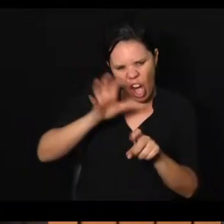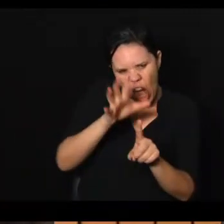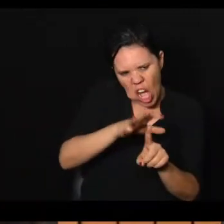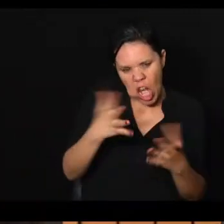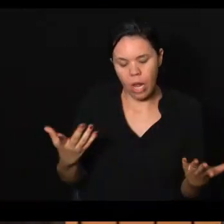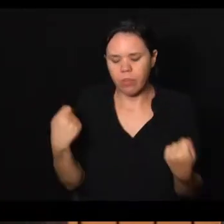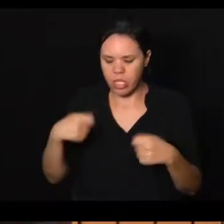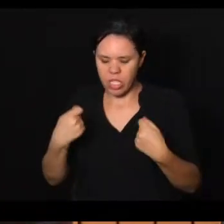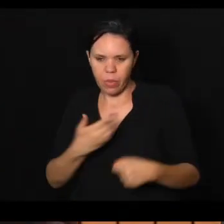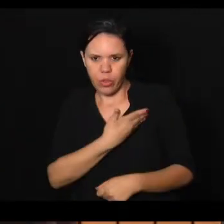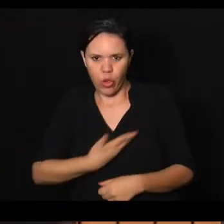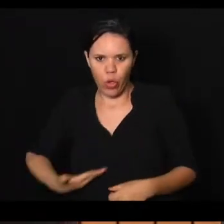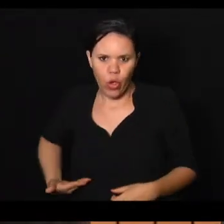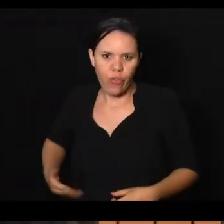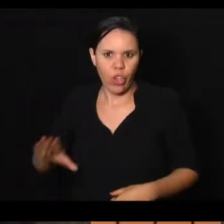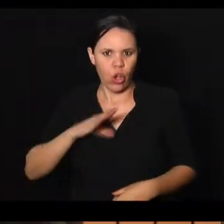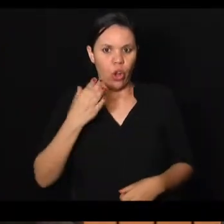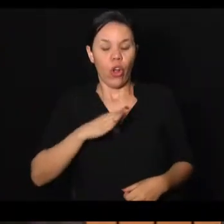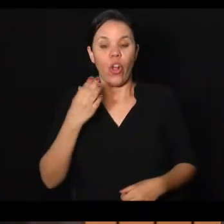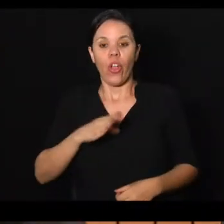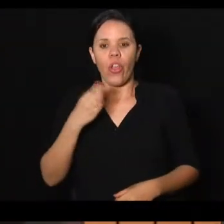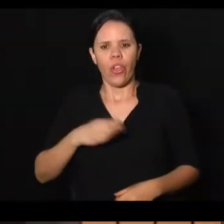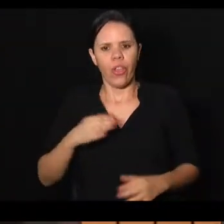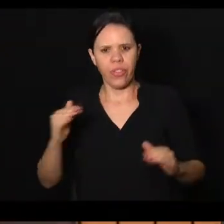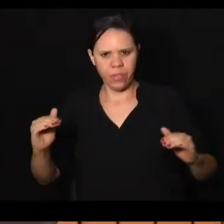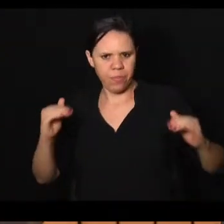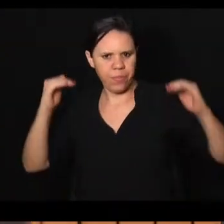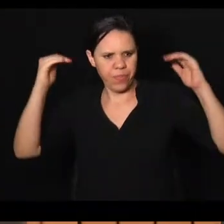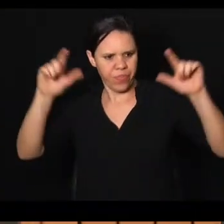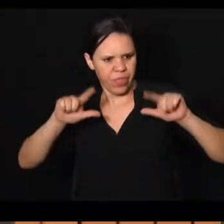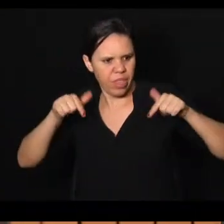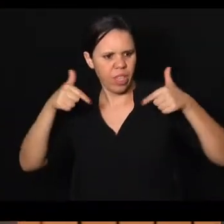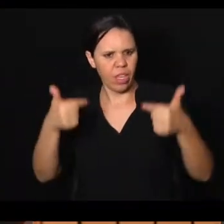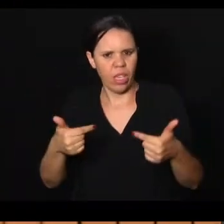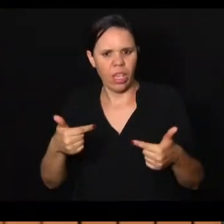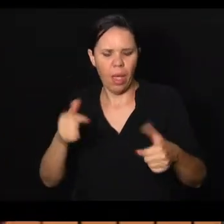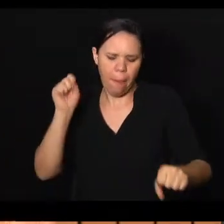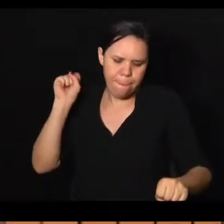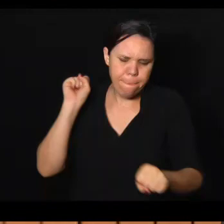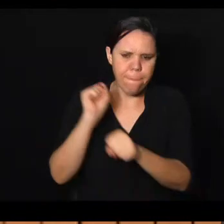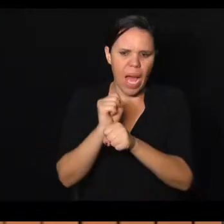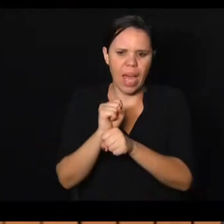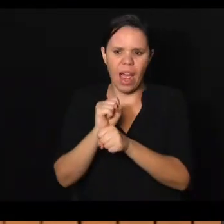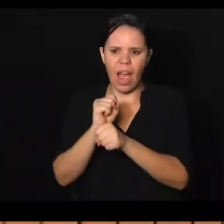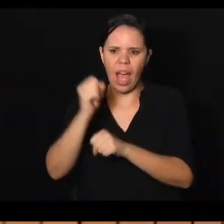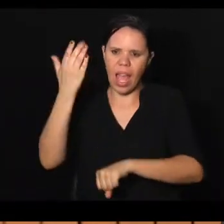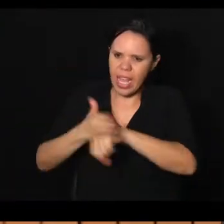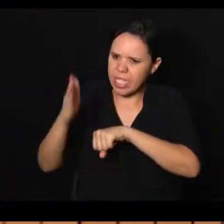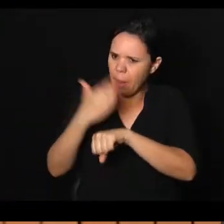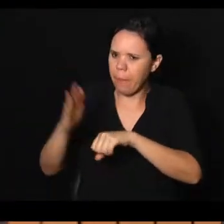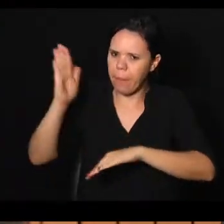um governo com coragem de se levantar e interromper o ciclo.